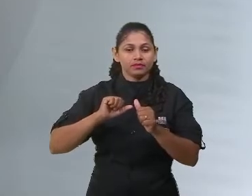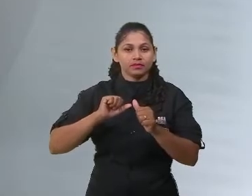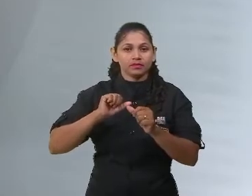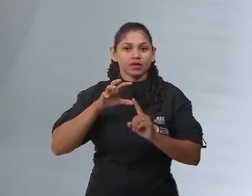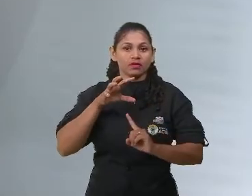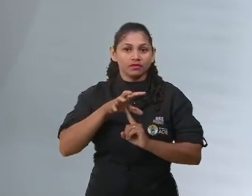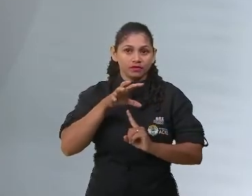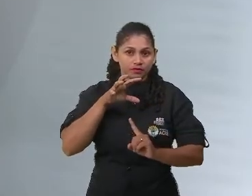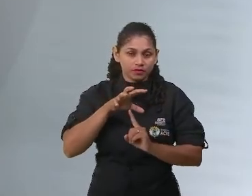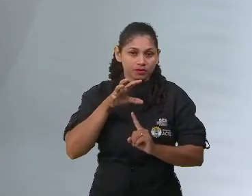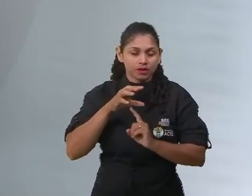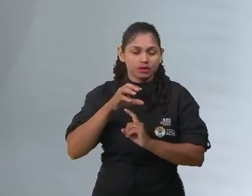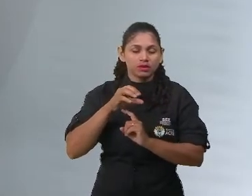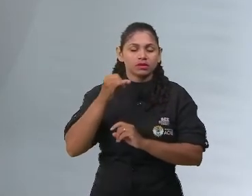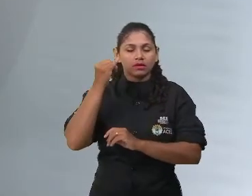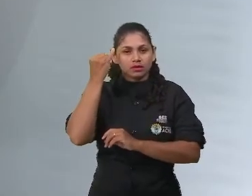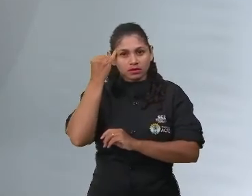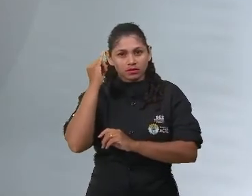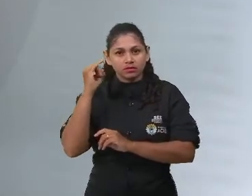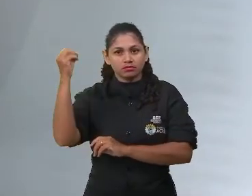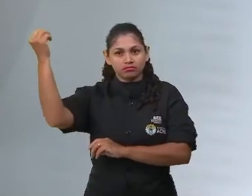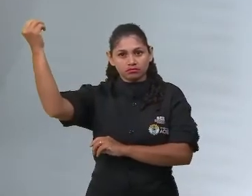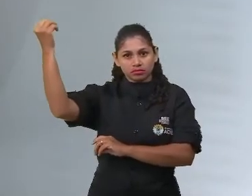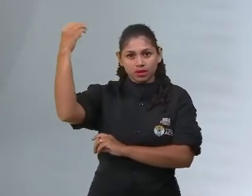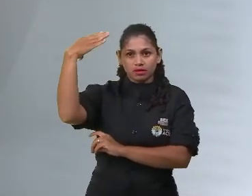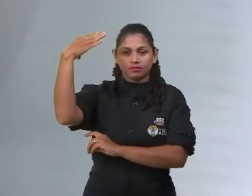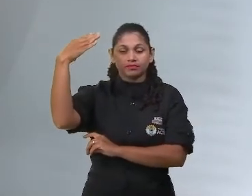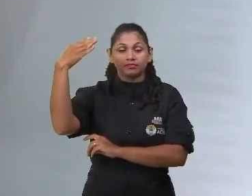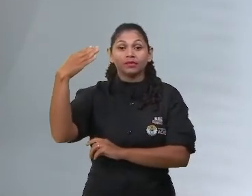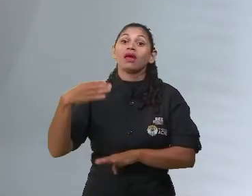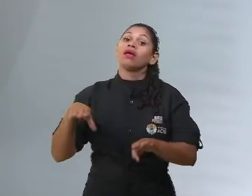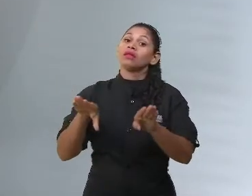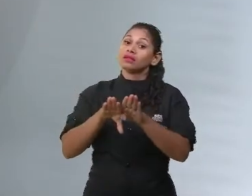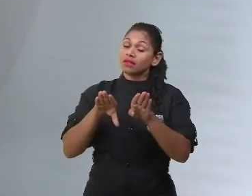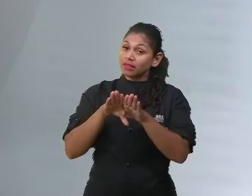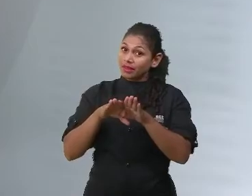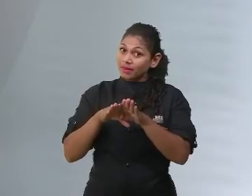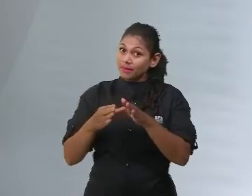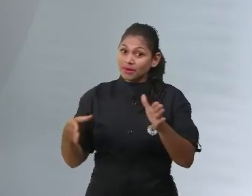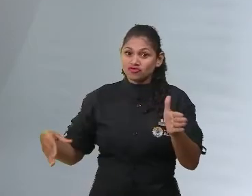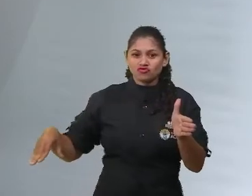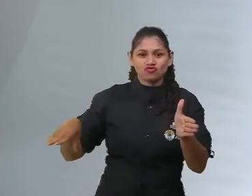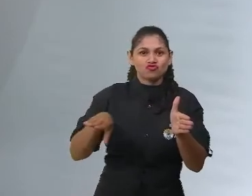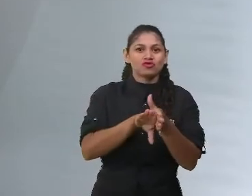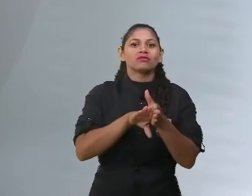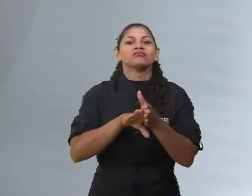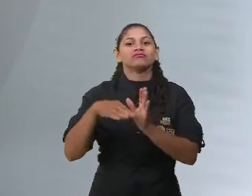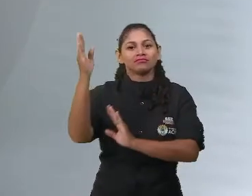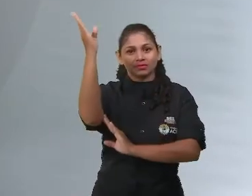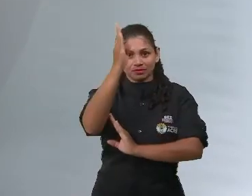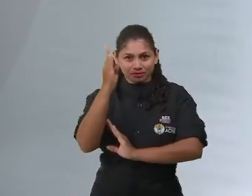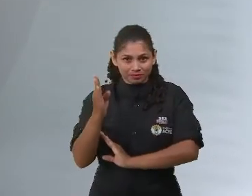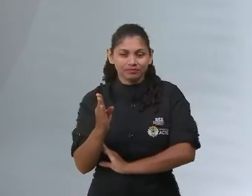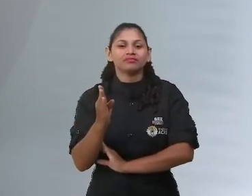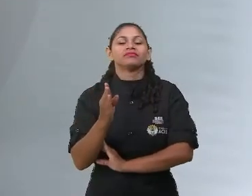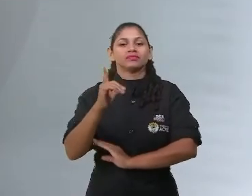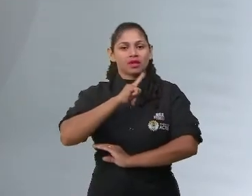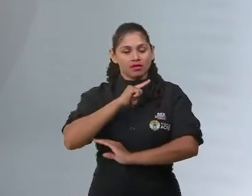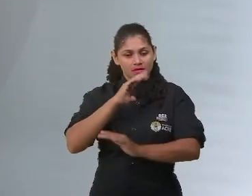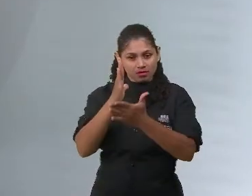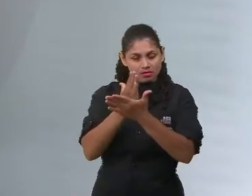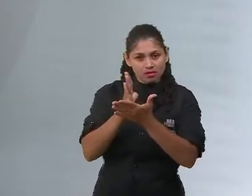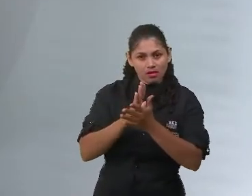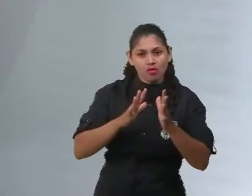ideias iluministas. E também chegou no Brasil. No Brasil, a gente teve alguns movimentos que foram justamente